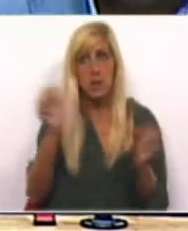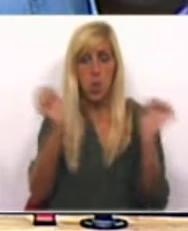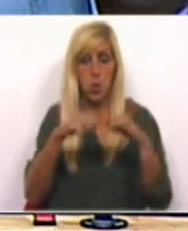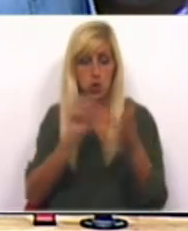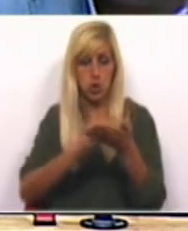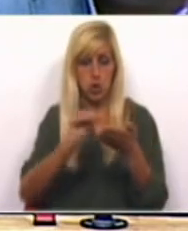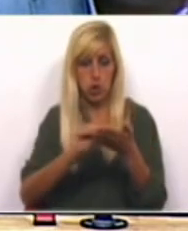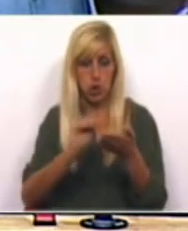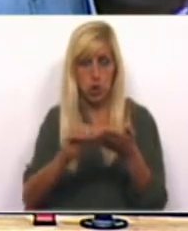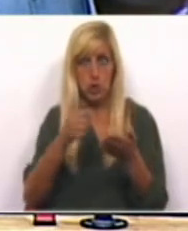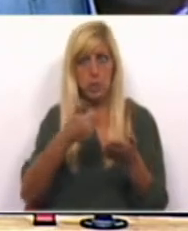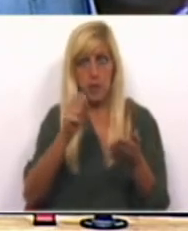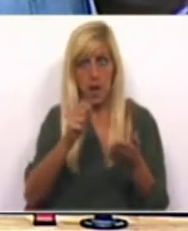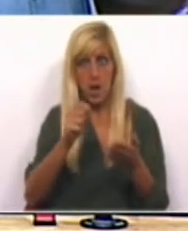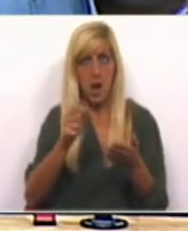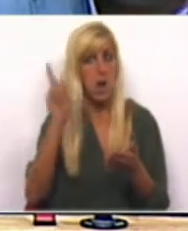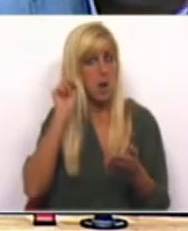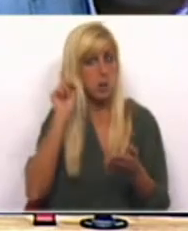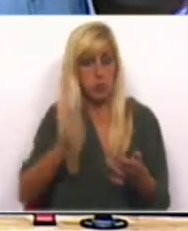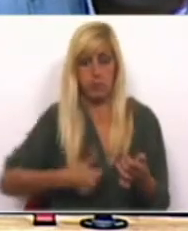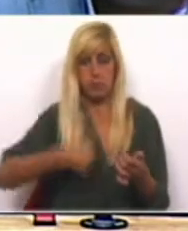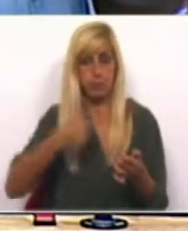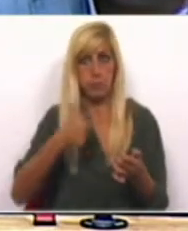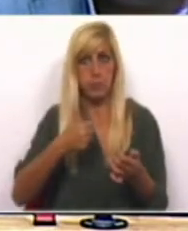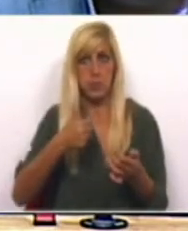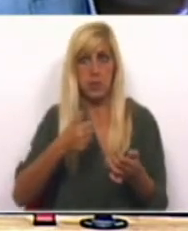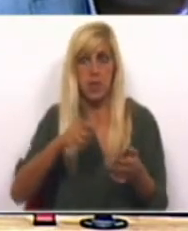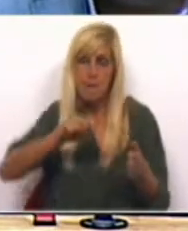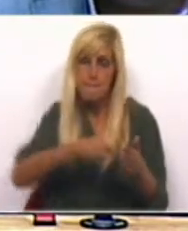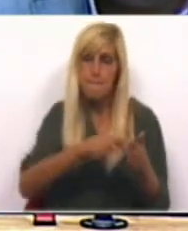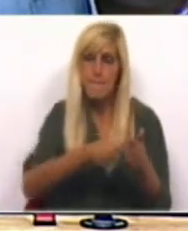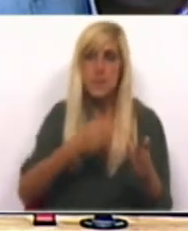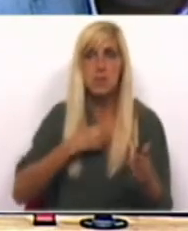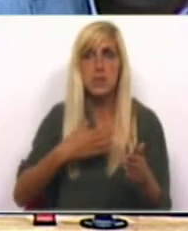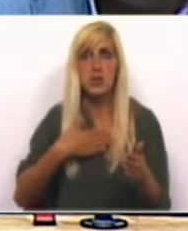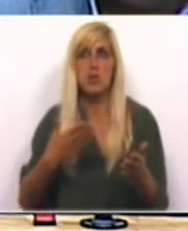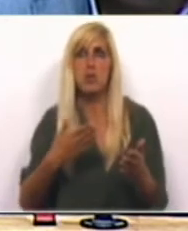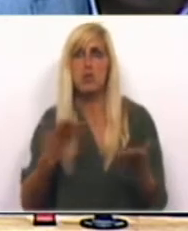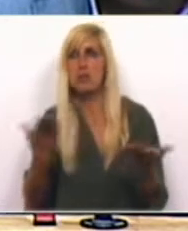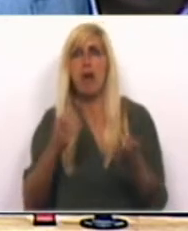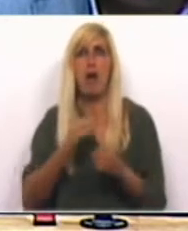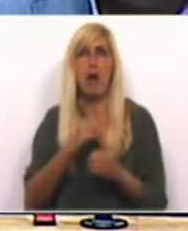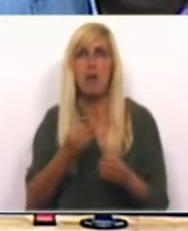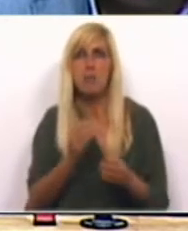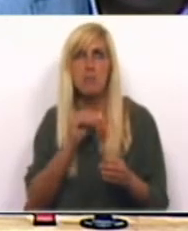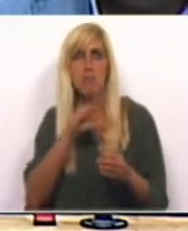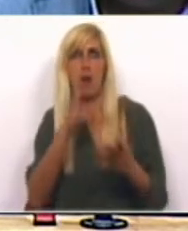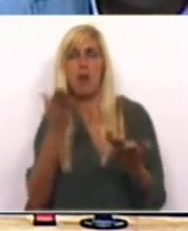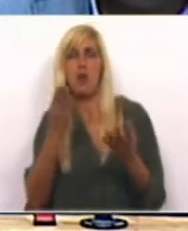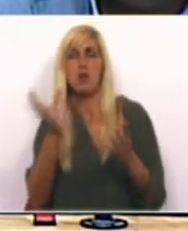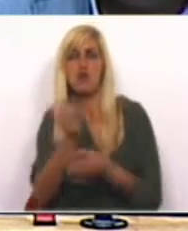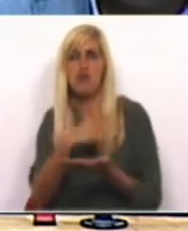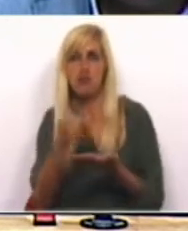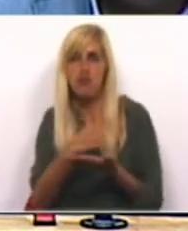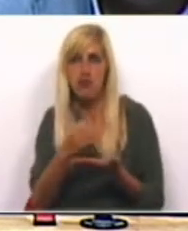Esquerda revelou-se essencial para que, perante a pressão dos patrões e o seu escândalo sobre o esvaziamento da concertação